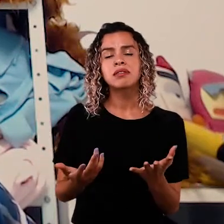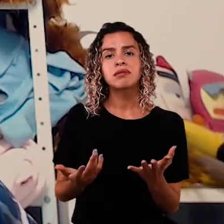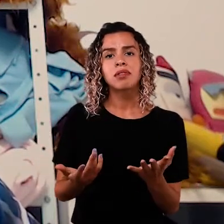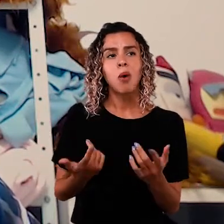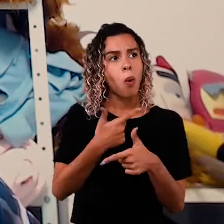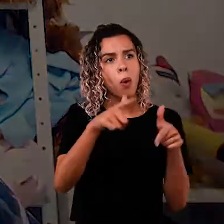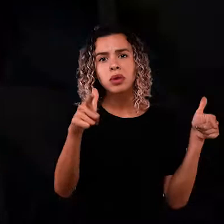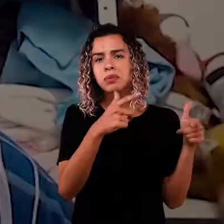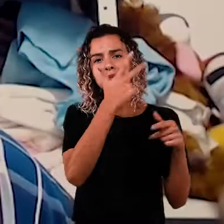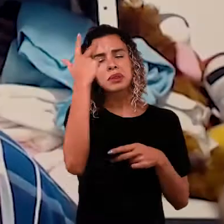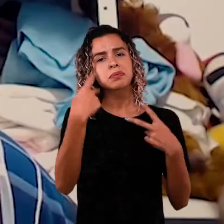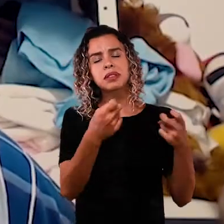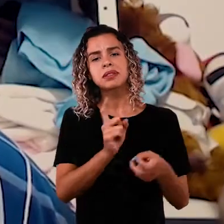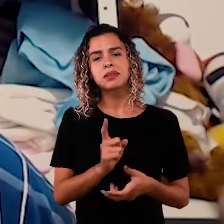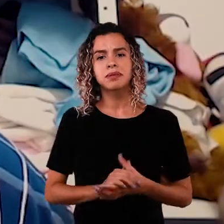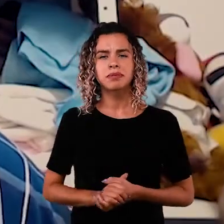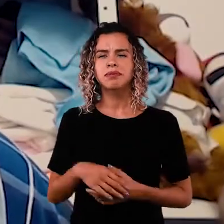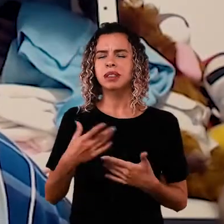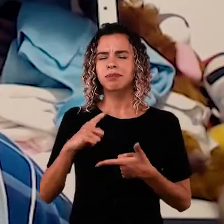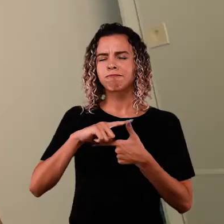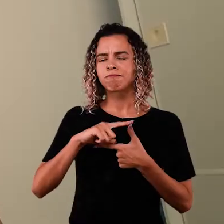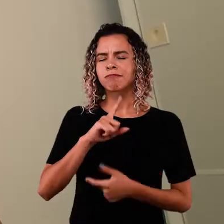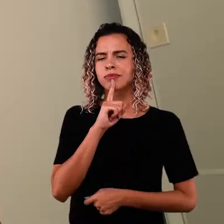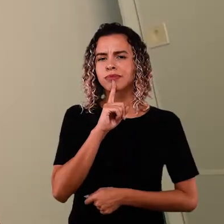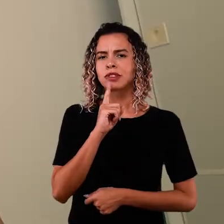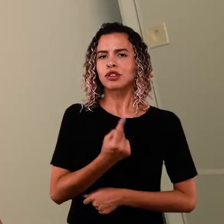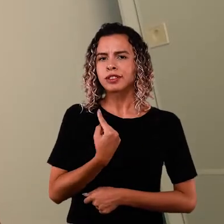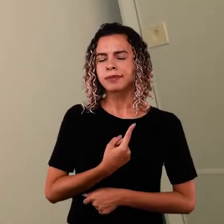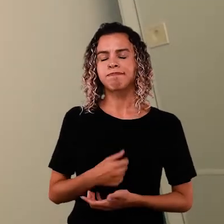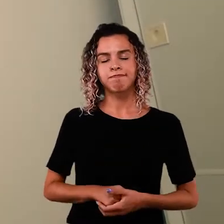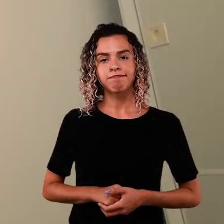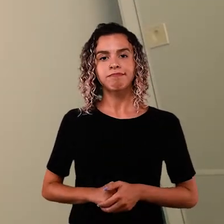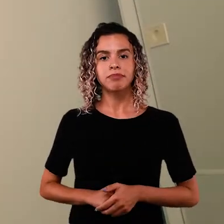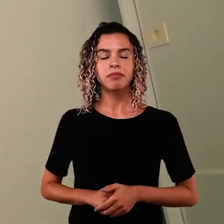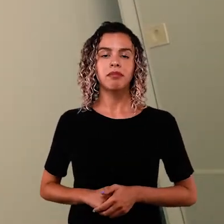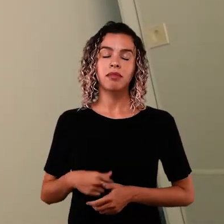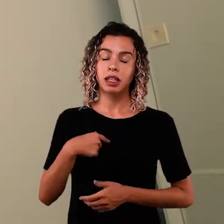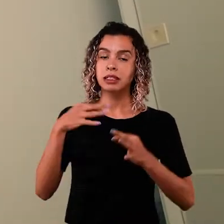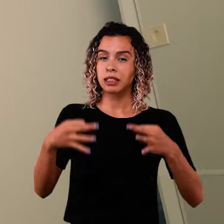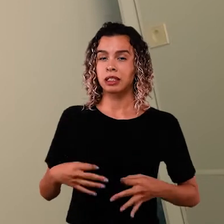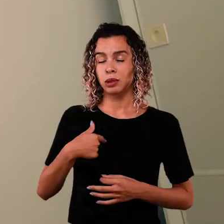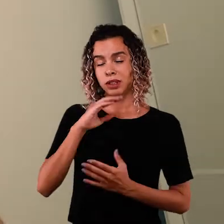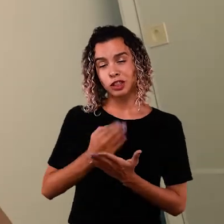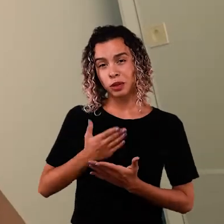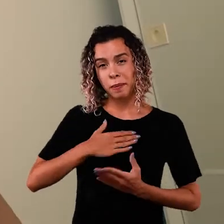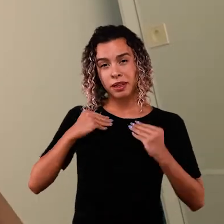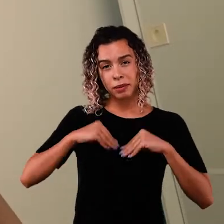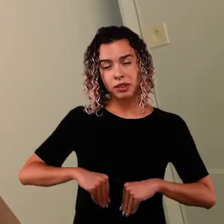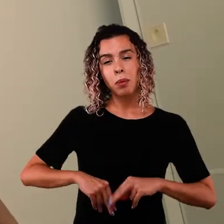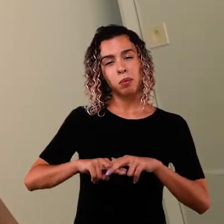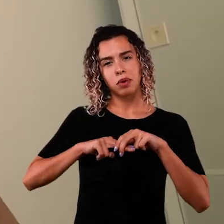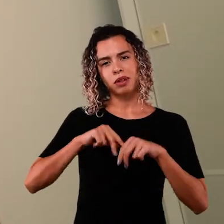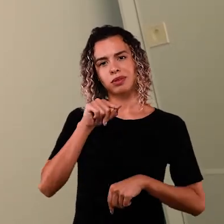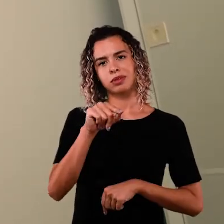né? Então foi assim, foi bem solitário. Poliana. Com certeza. Eu acredito que a minha depressão, ela veio